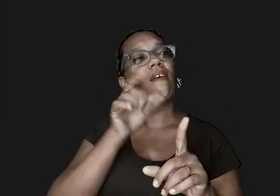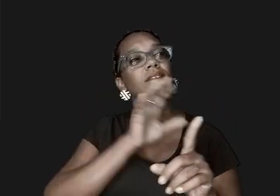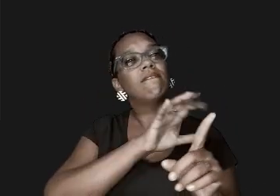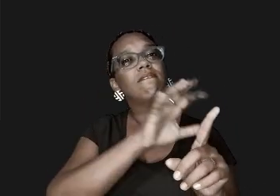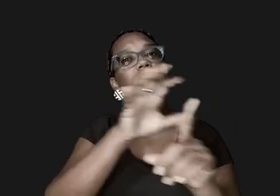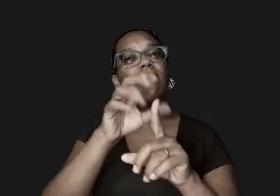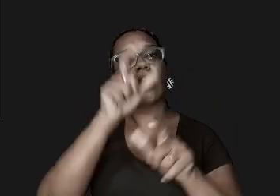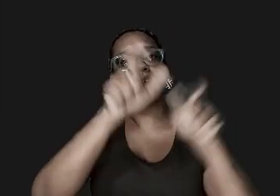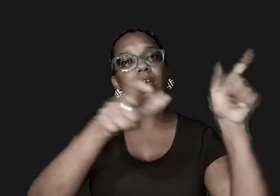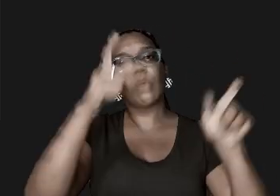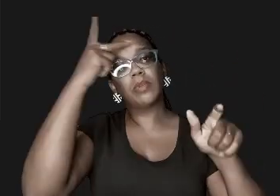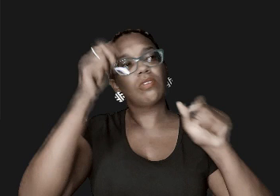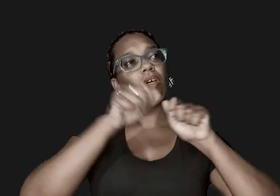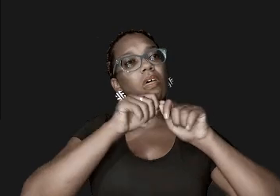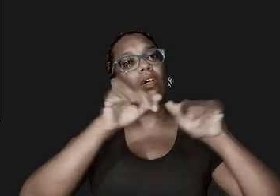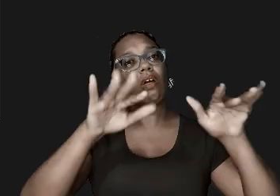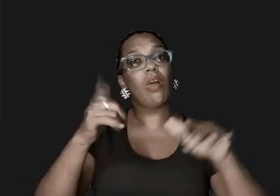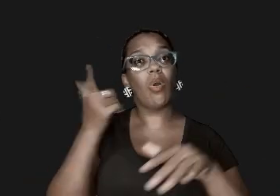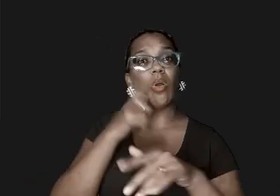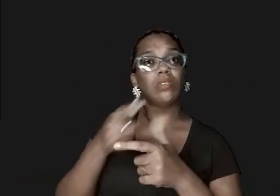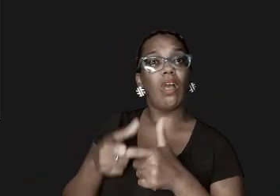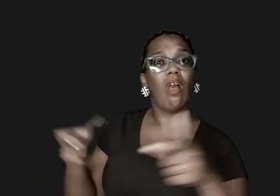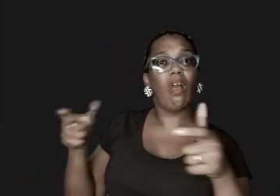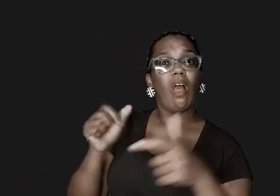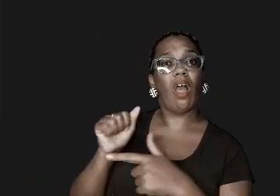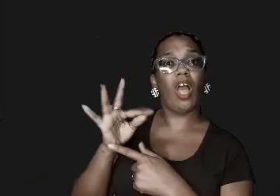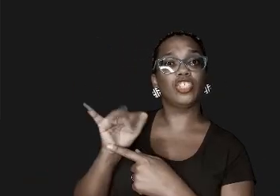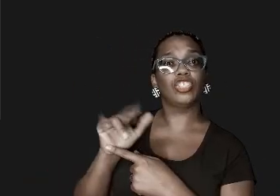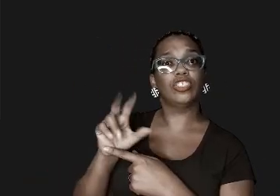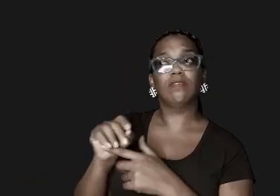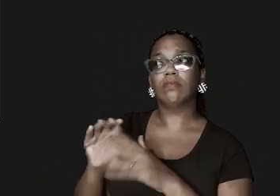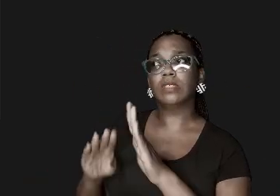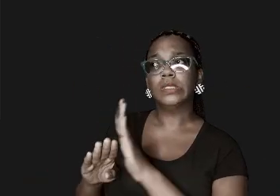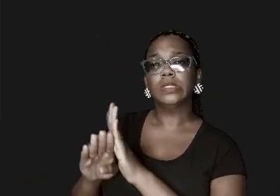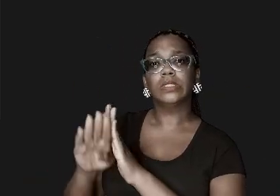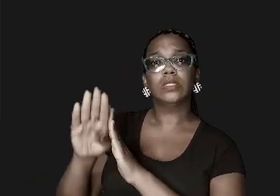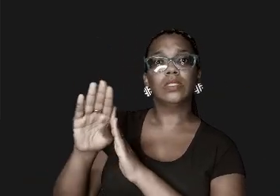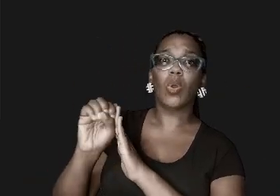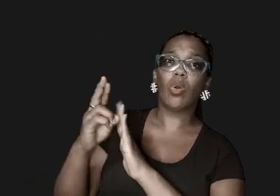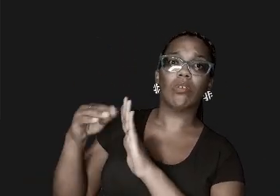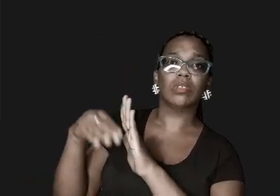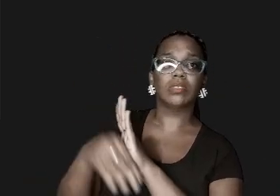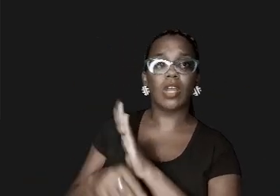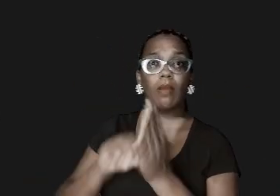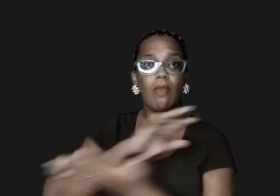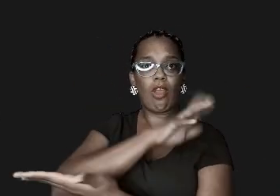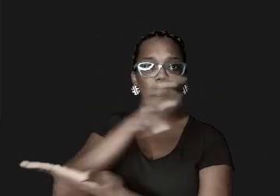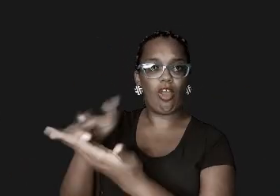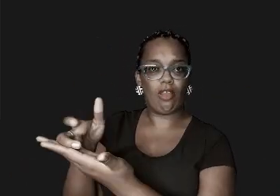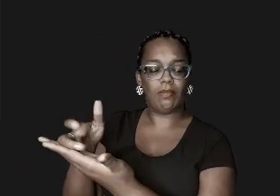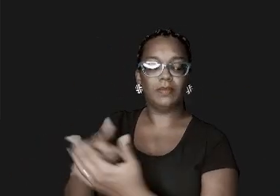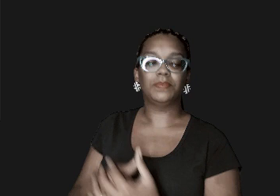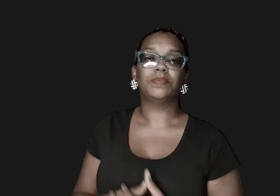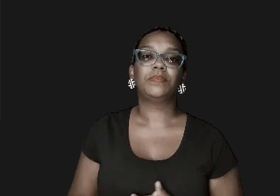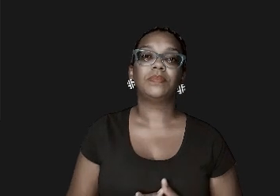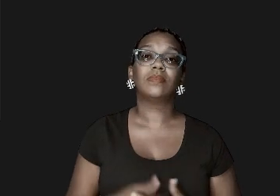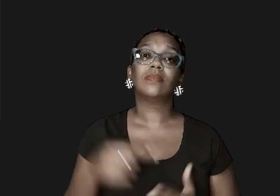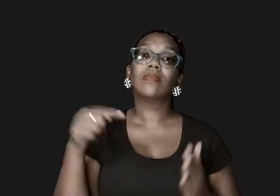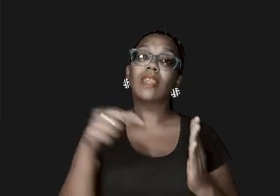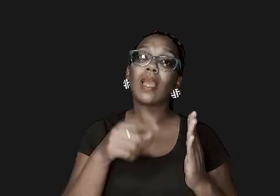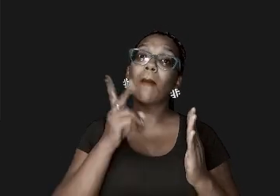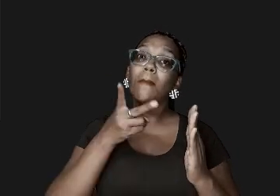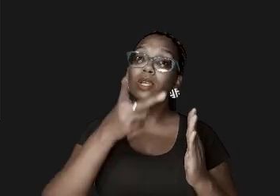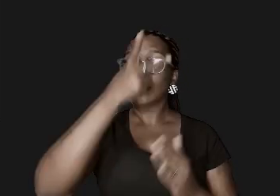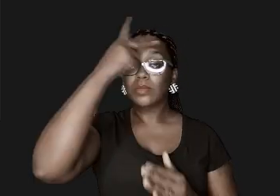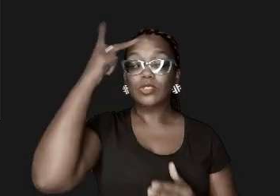informação por meio de uma rede social como um artifício destinado a levar artificialmente a cotação de